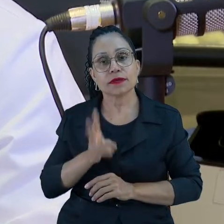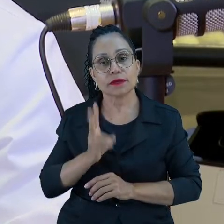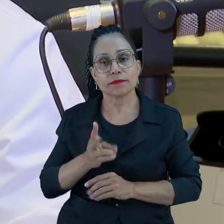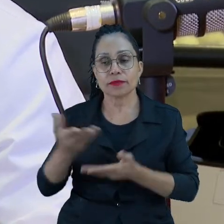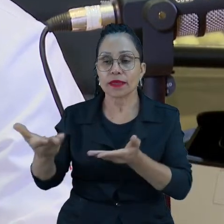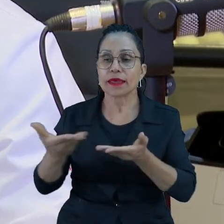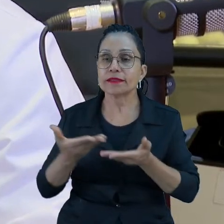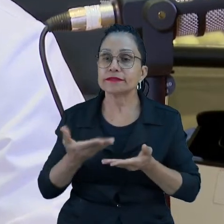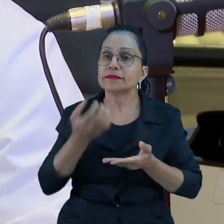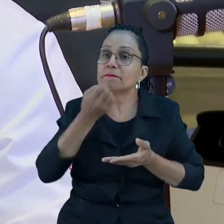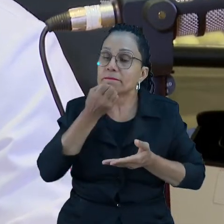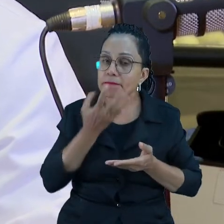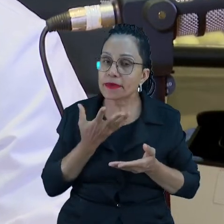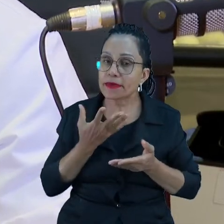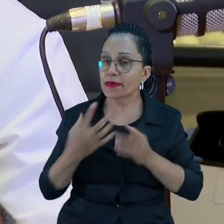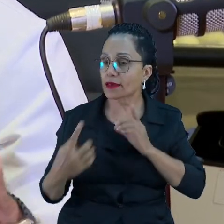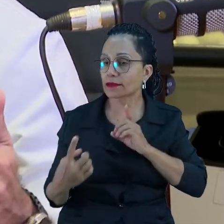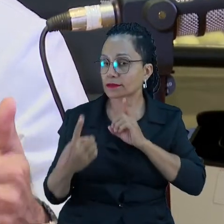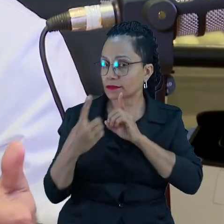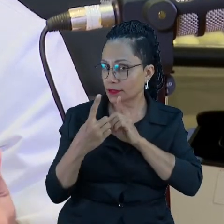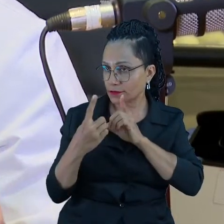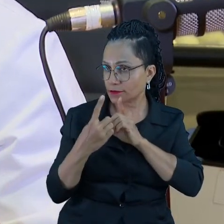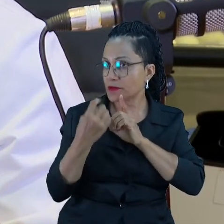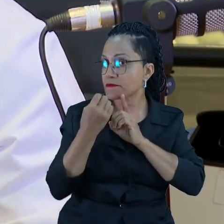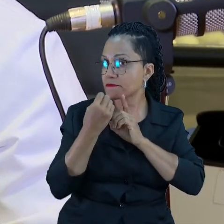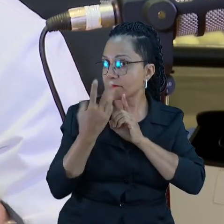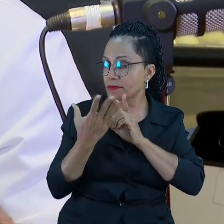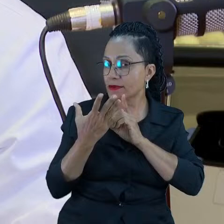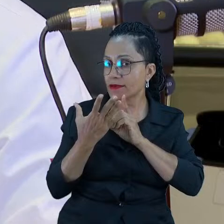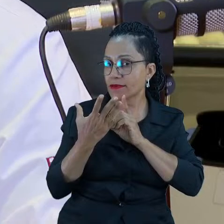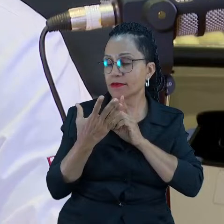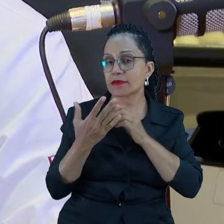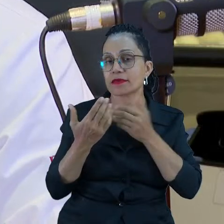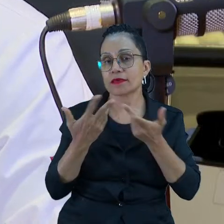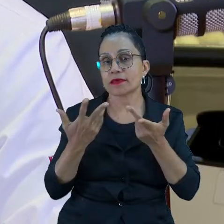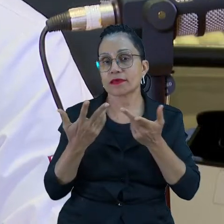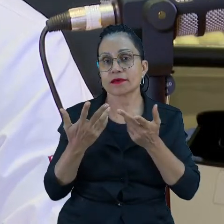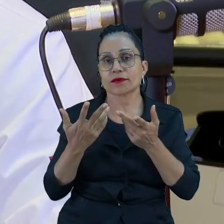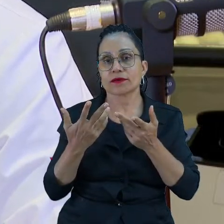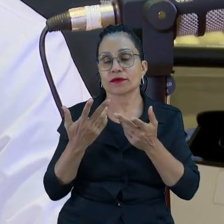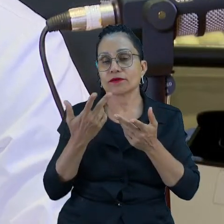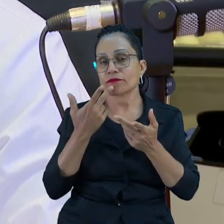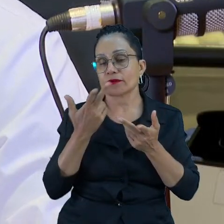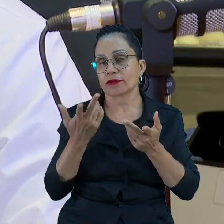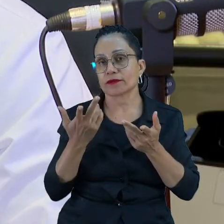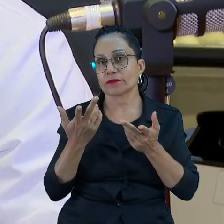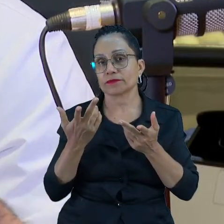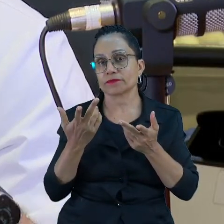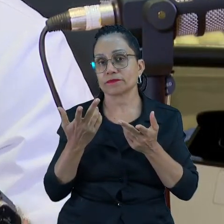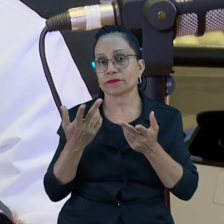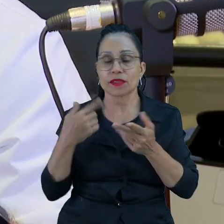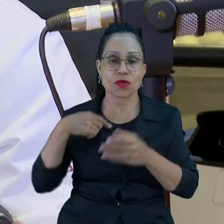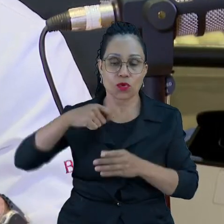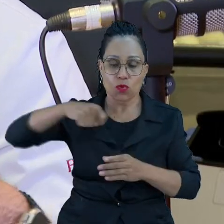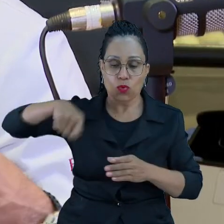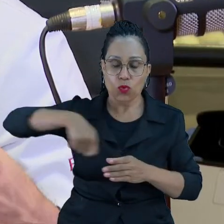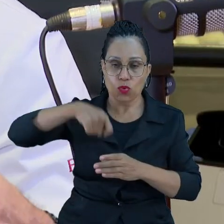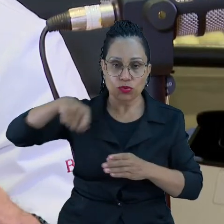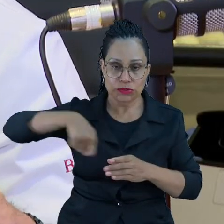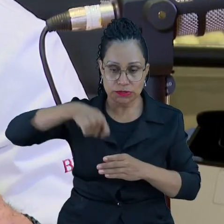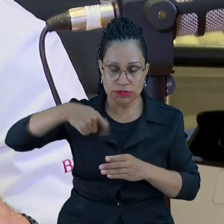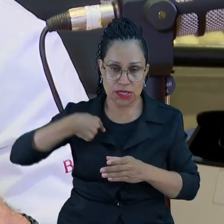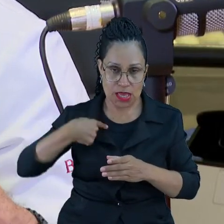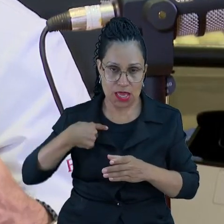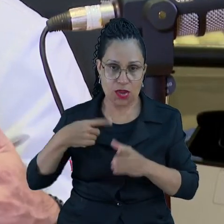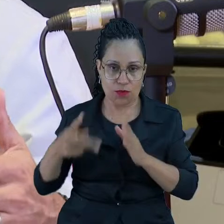bem. Quando se fala de atendimento, ele é algo muito impalpável, né? Eu falo lá dentro assim, que eu como cozinheiro, tudo que a gente faz já